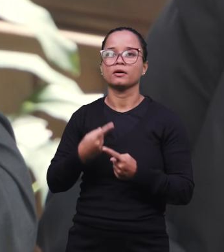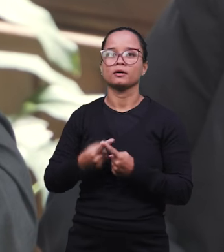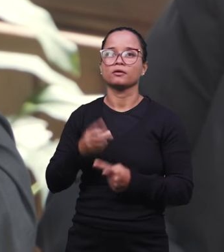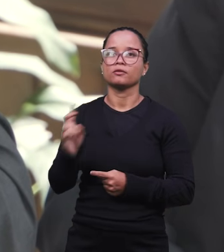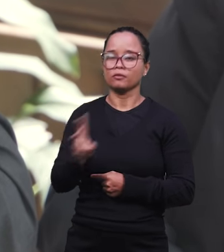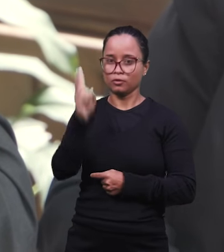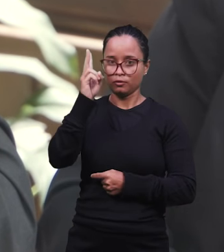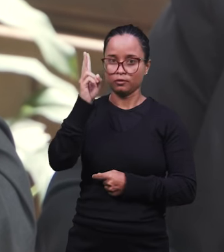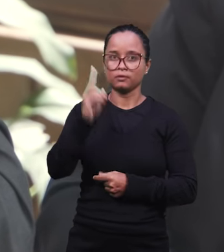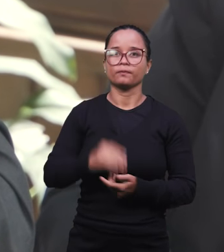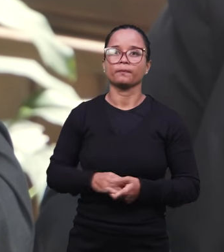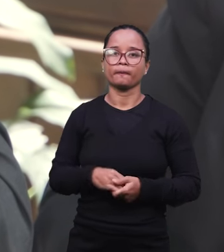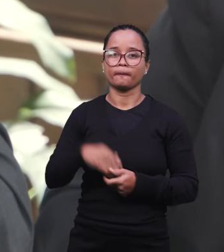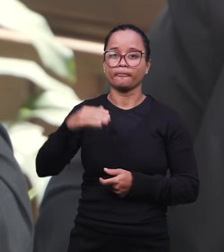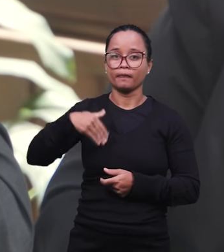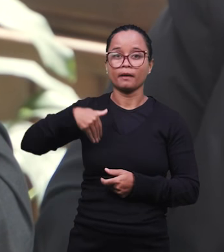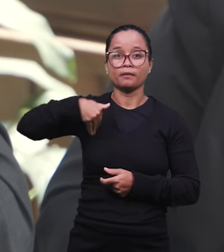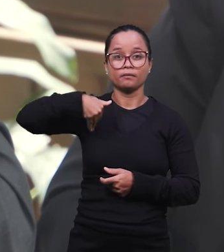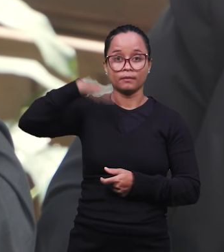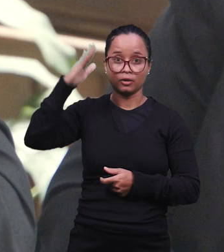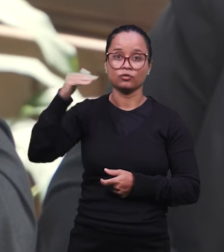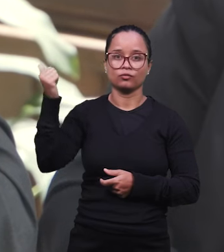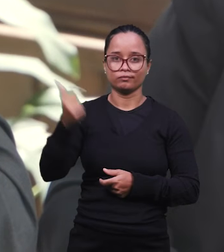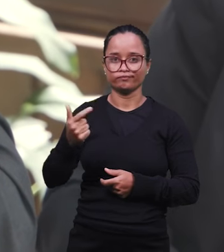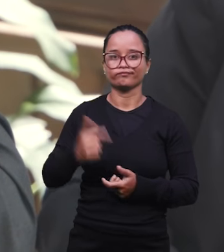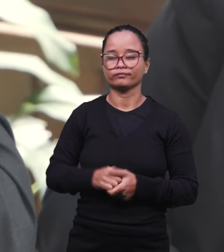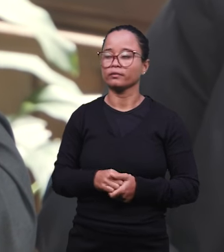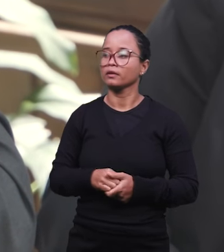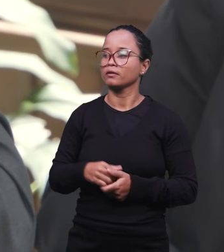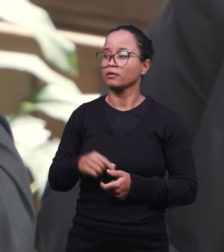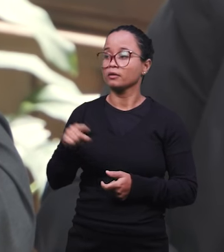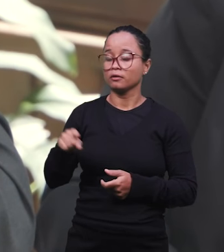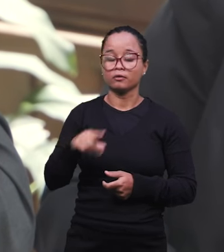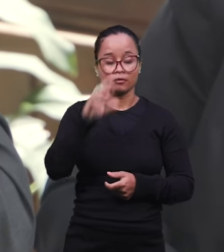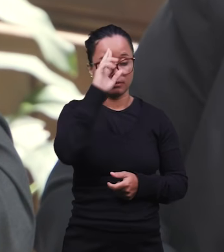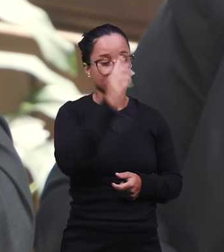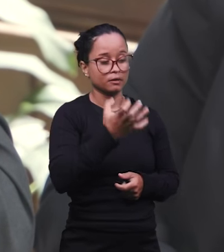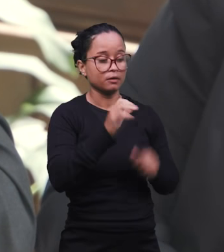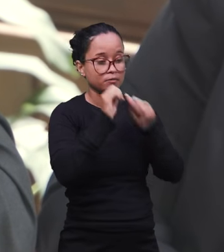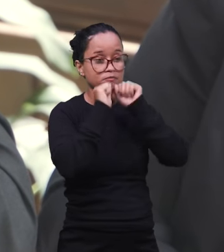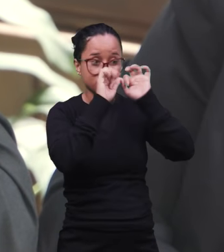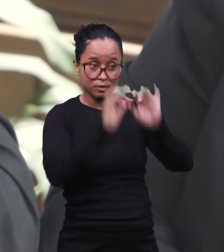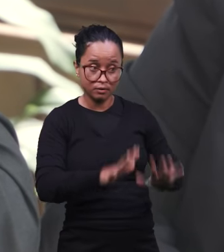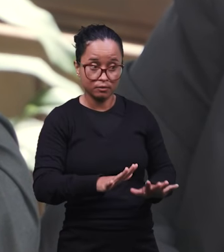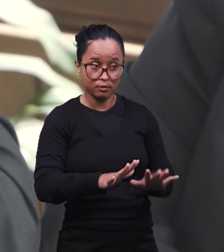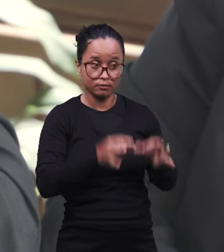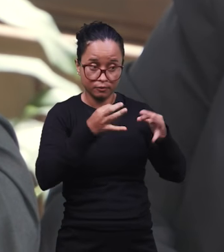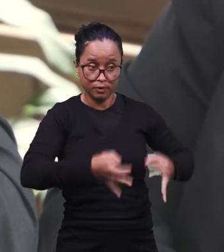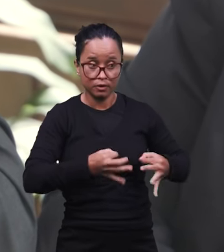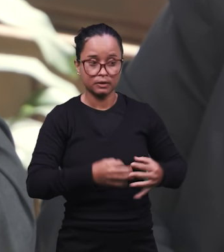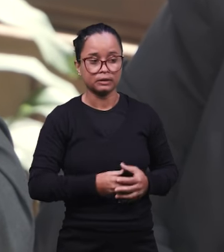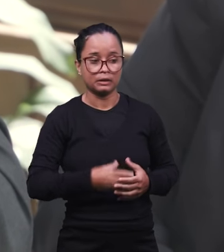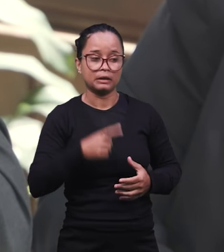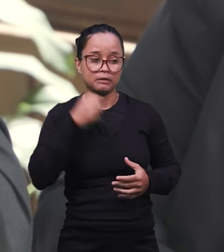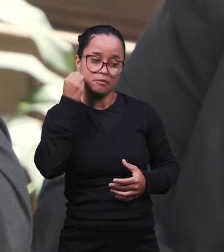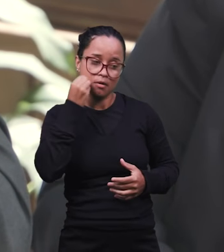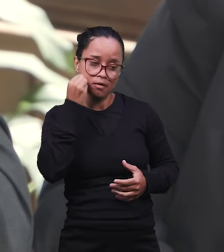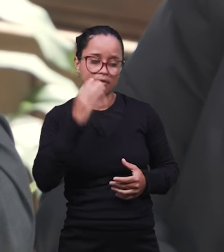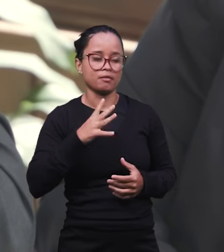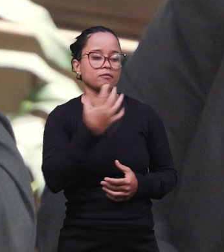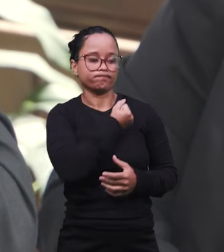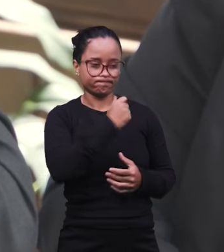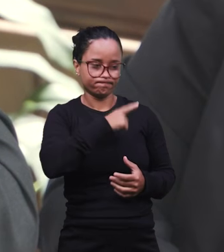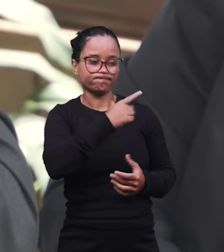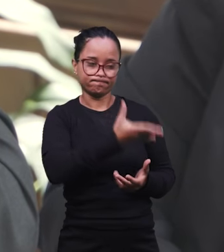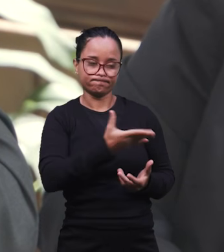que o seu valor era maior do que isso. E o Senhor disse assim: você quer viver a bênção? Quer ser perfeito? Quer ter uma